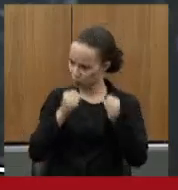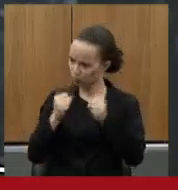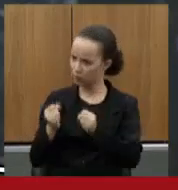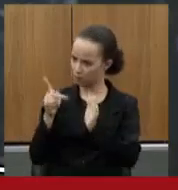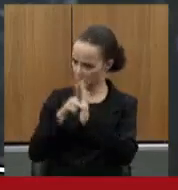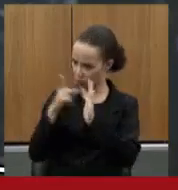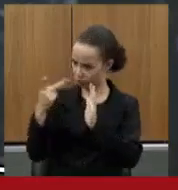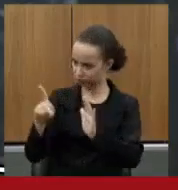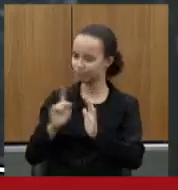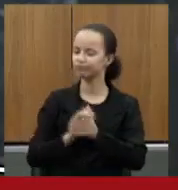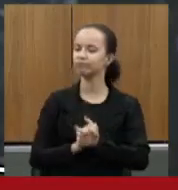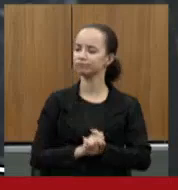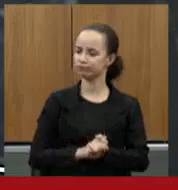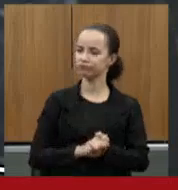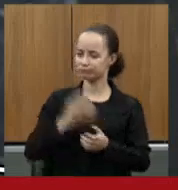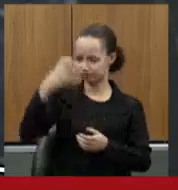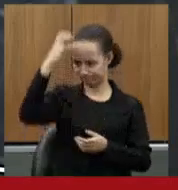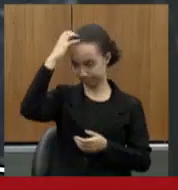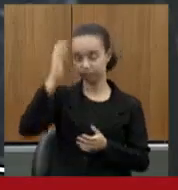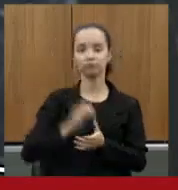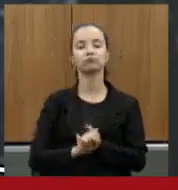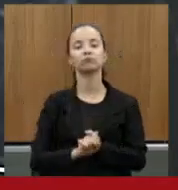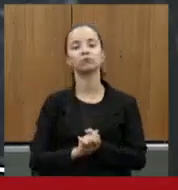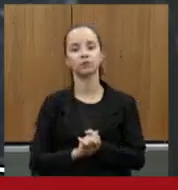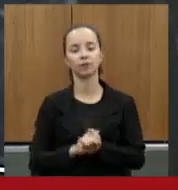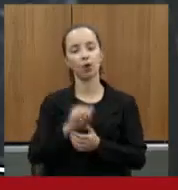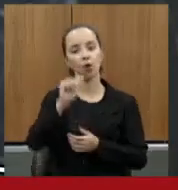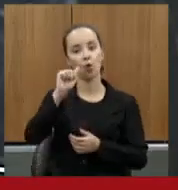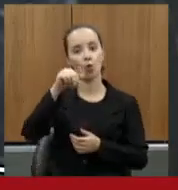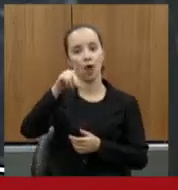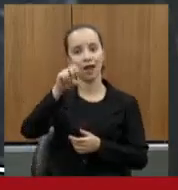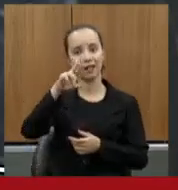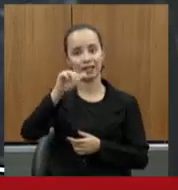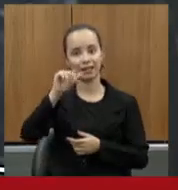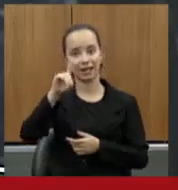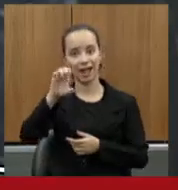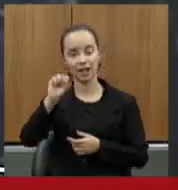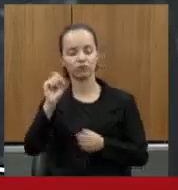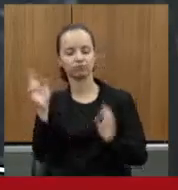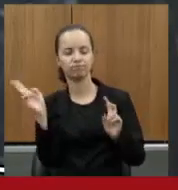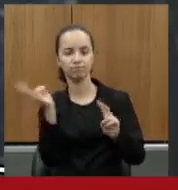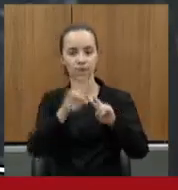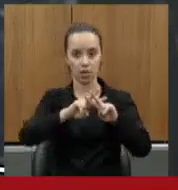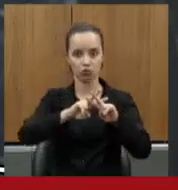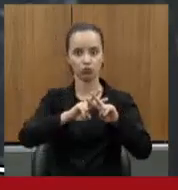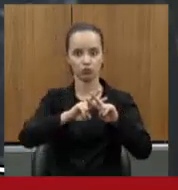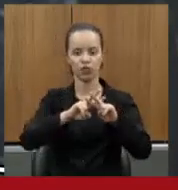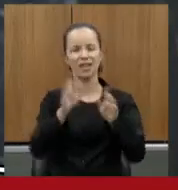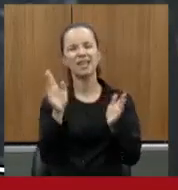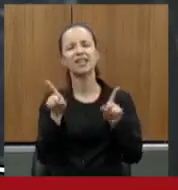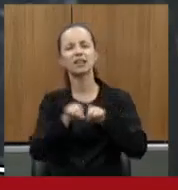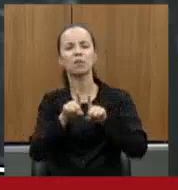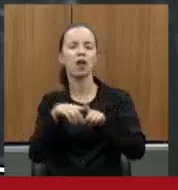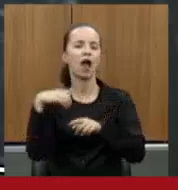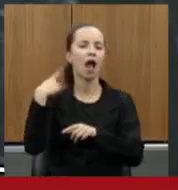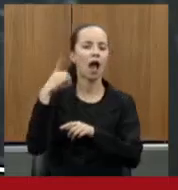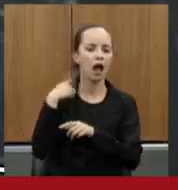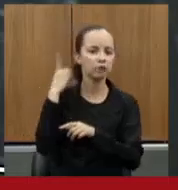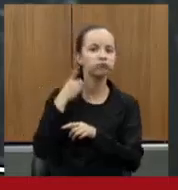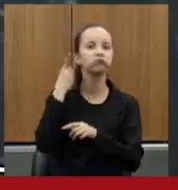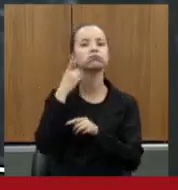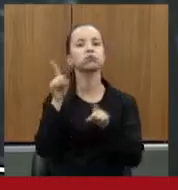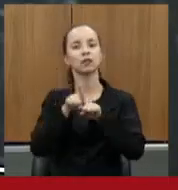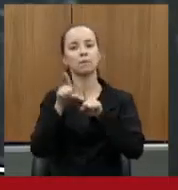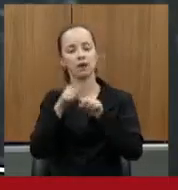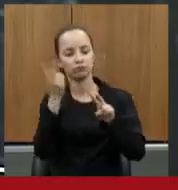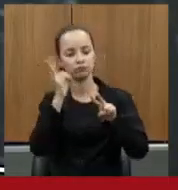majestade. Os Andradas acabaram presos, foram presos na Fortaleza da Cruz, junto com mais alguns deputados amigos seus, e foram exilados